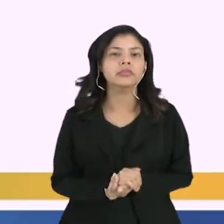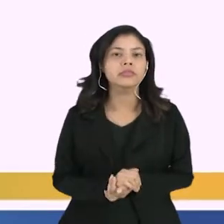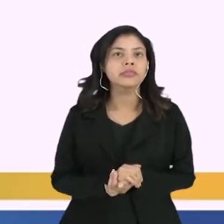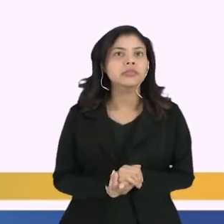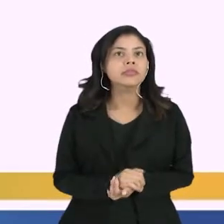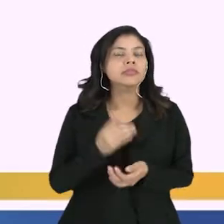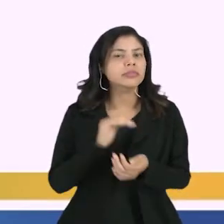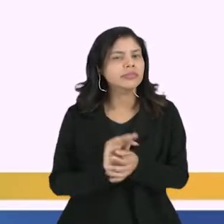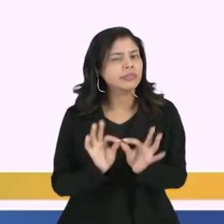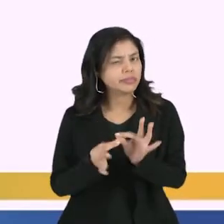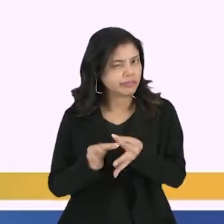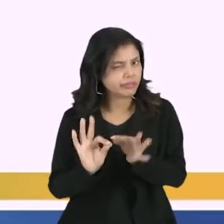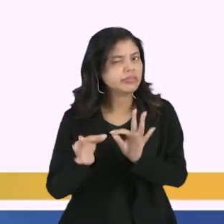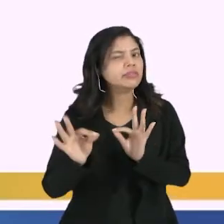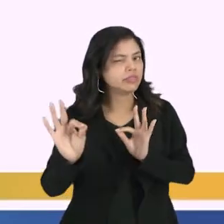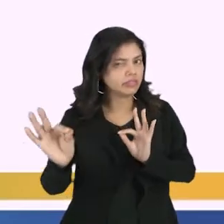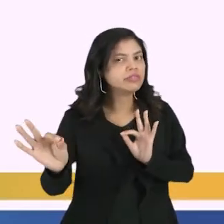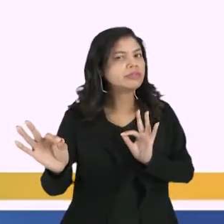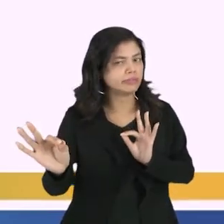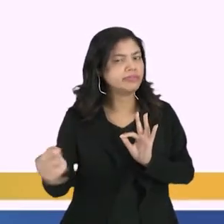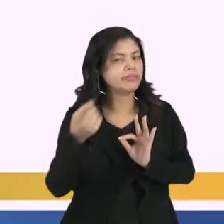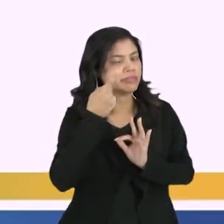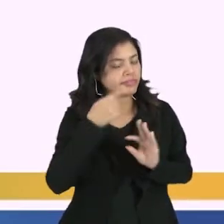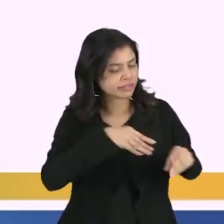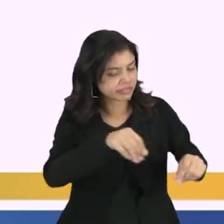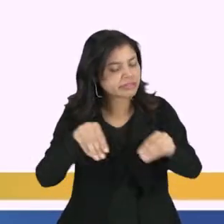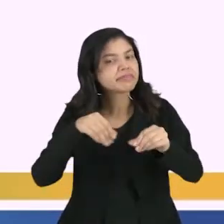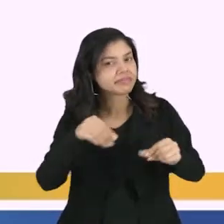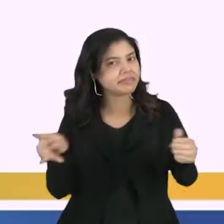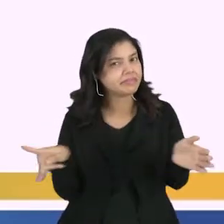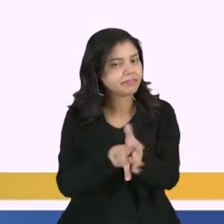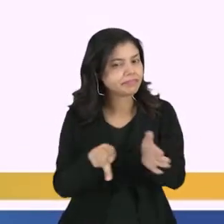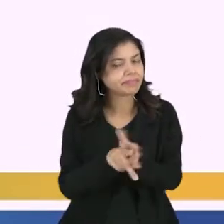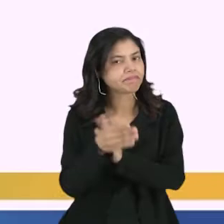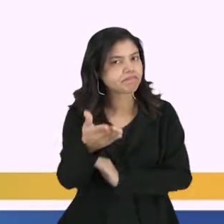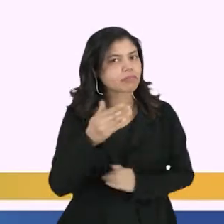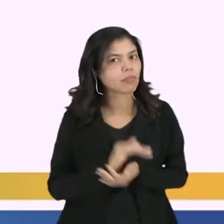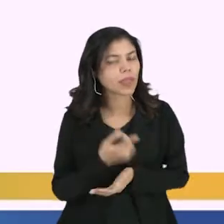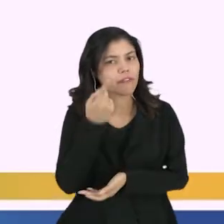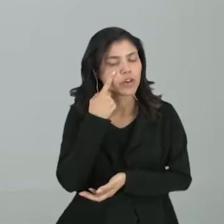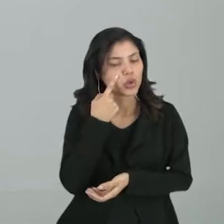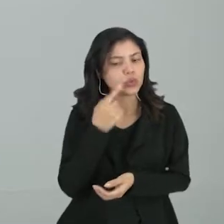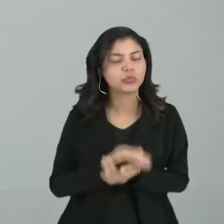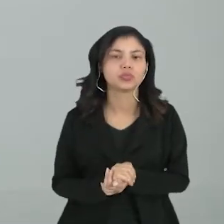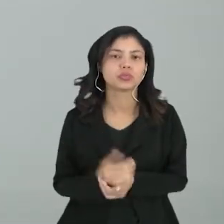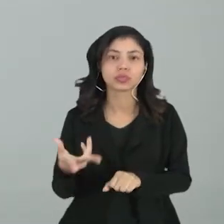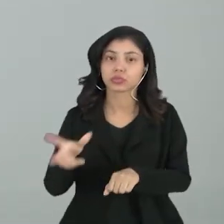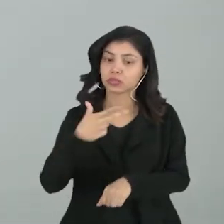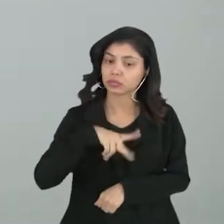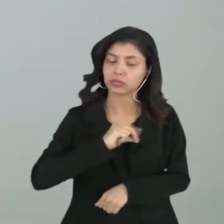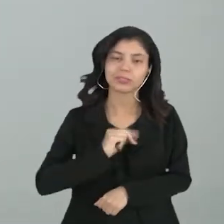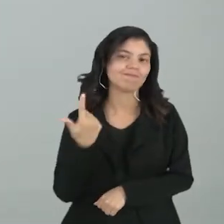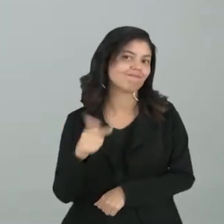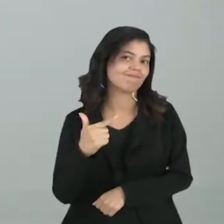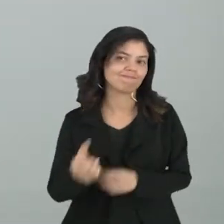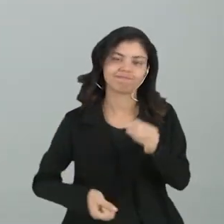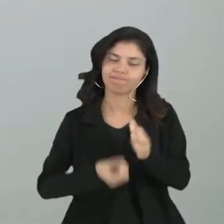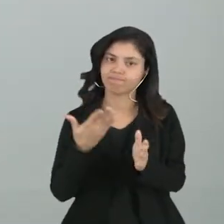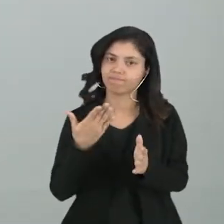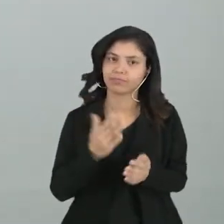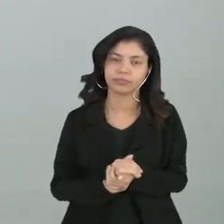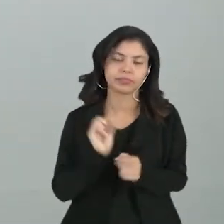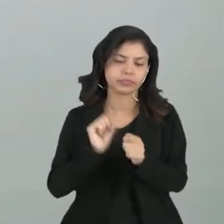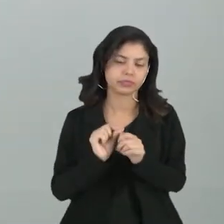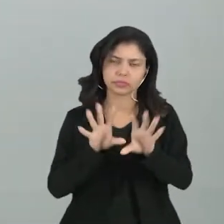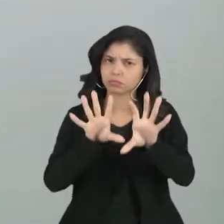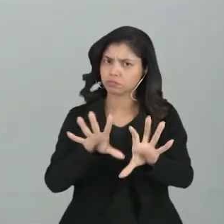colônia distante, né? Visto que era um território vasto, visto que Portugal também não tinha tantos recursos, né? Então, o que fazer,